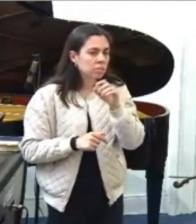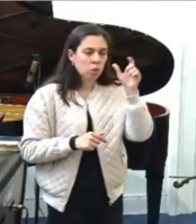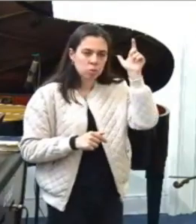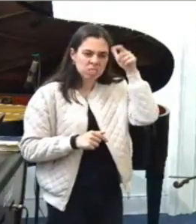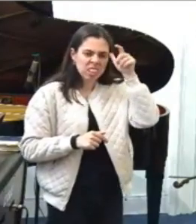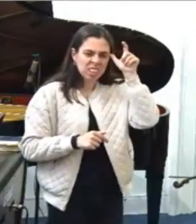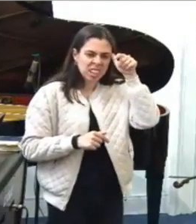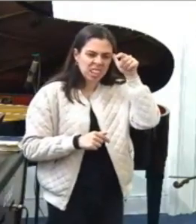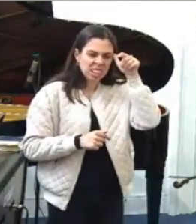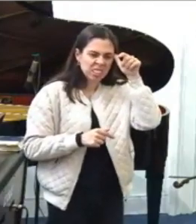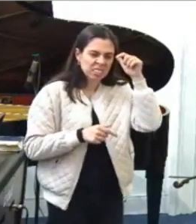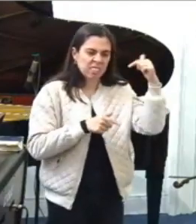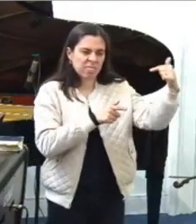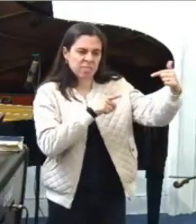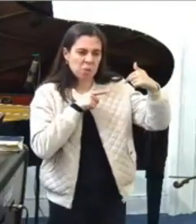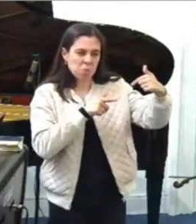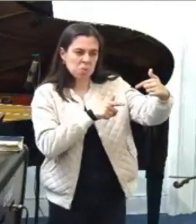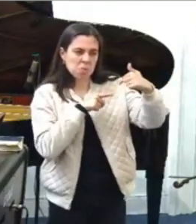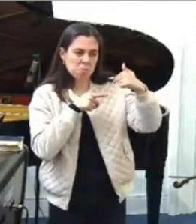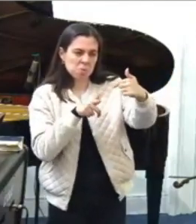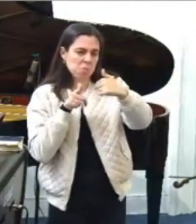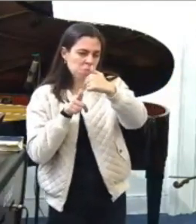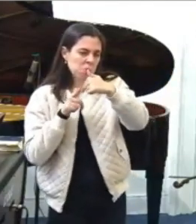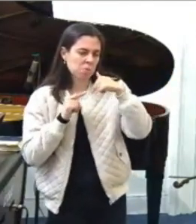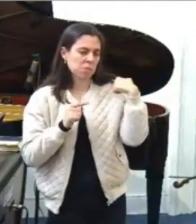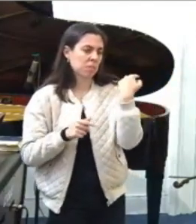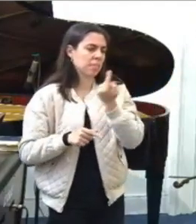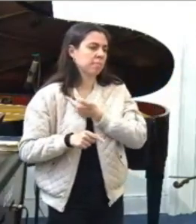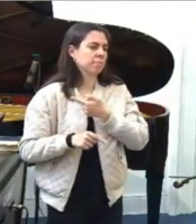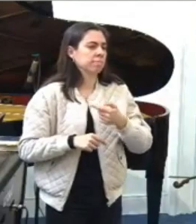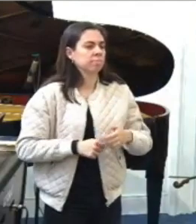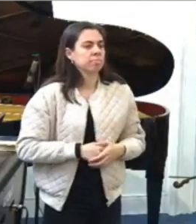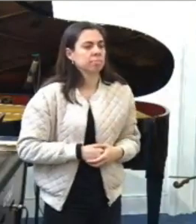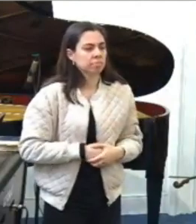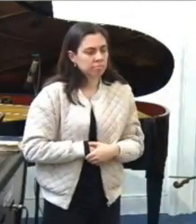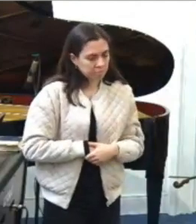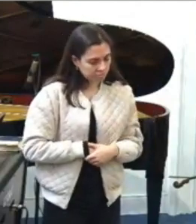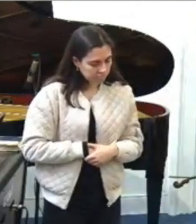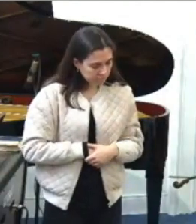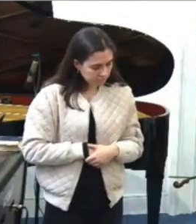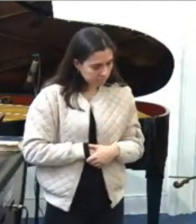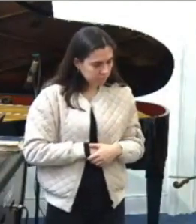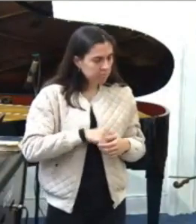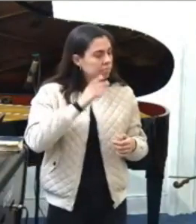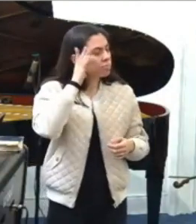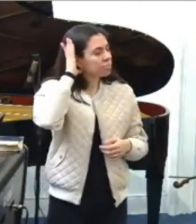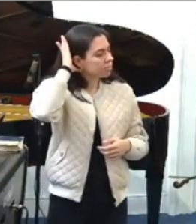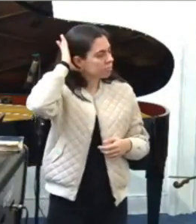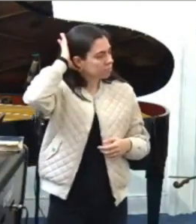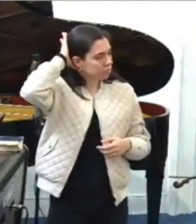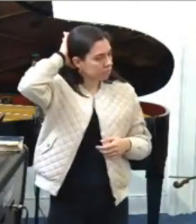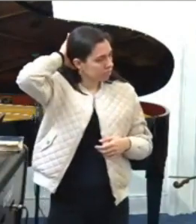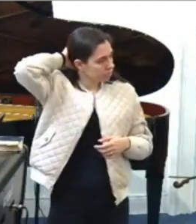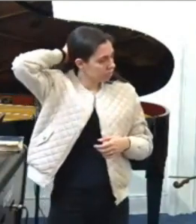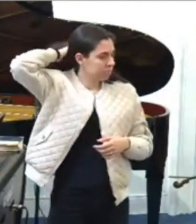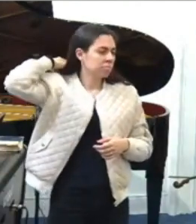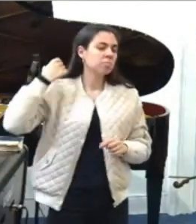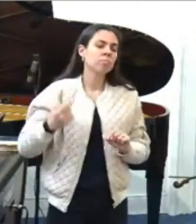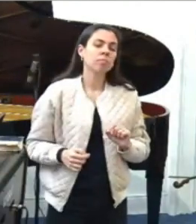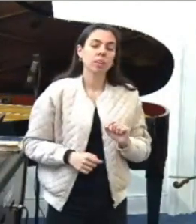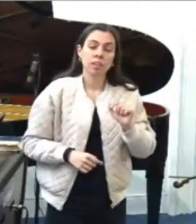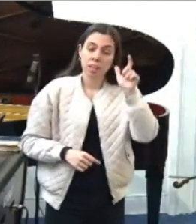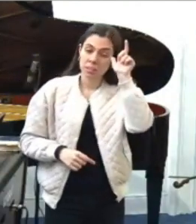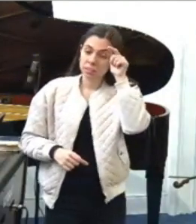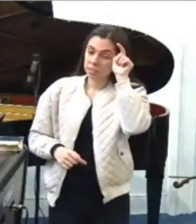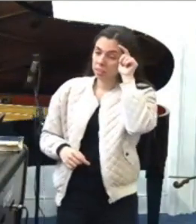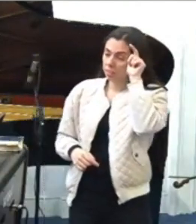Será que eu sou crente mesmo? Satanás usa de vários artifícios para tentar nos enganar. Mas